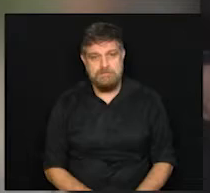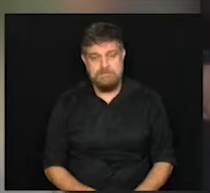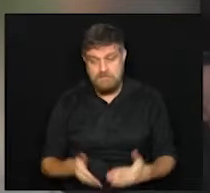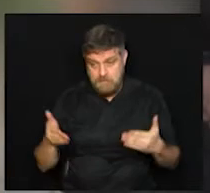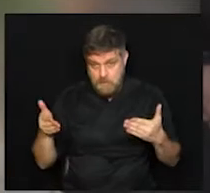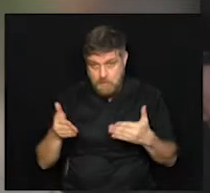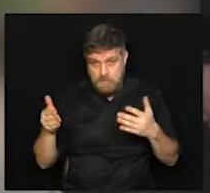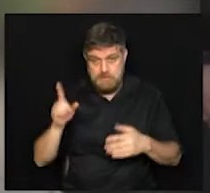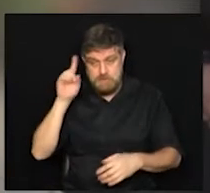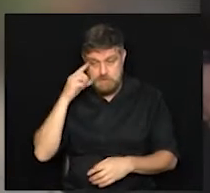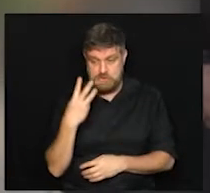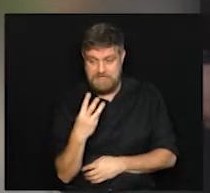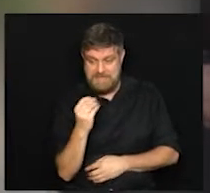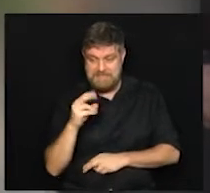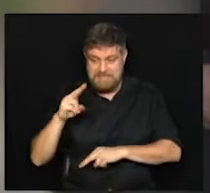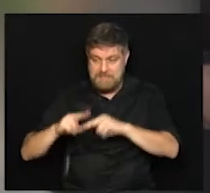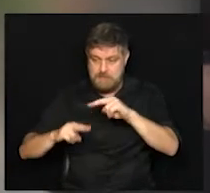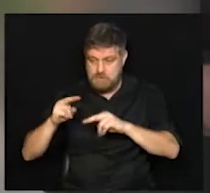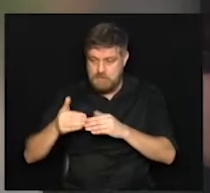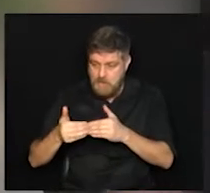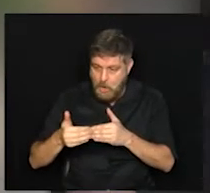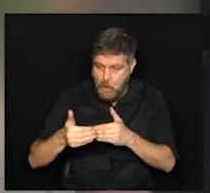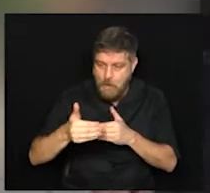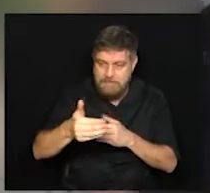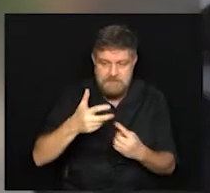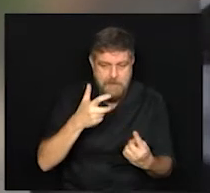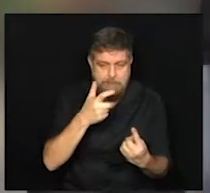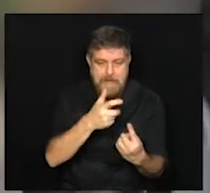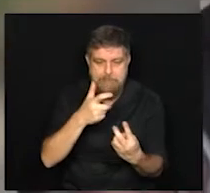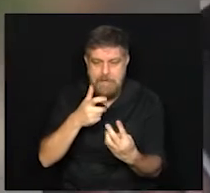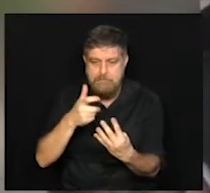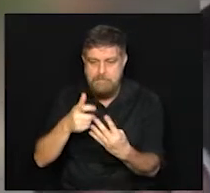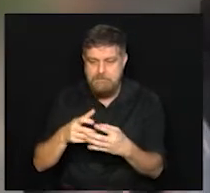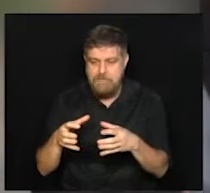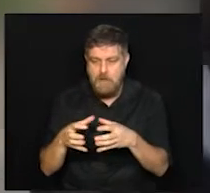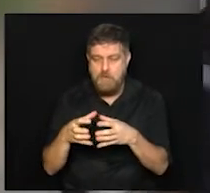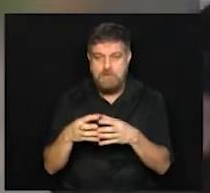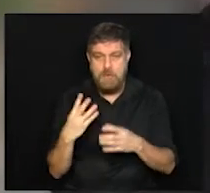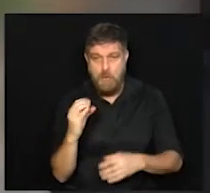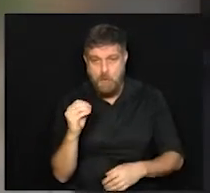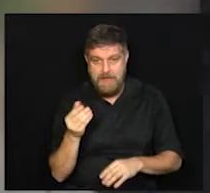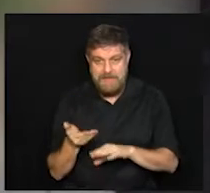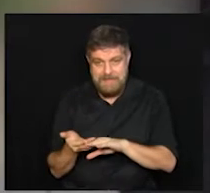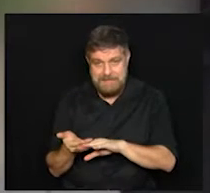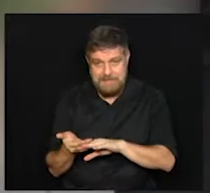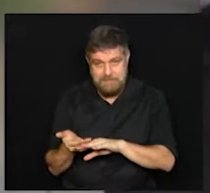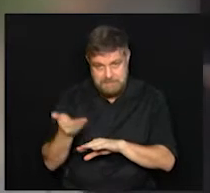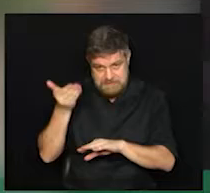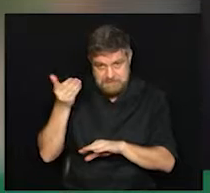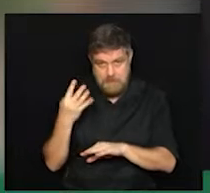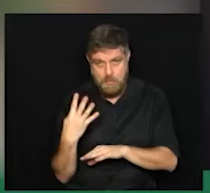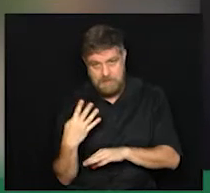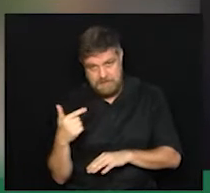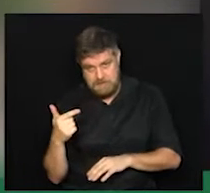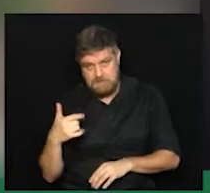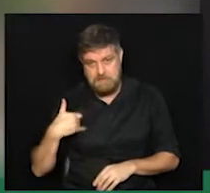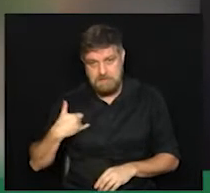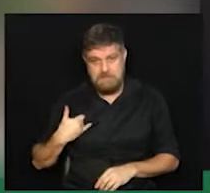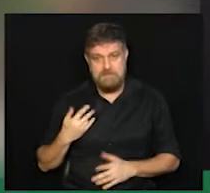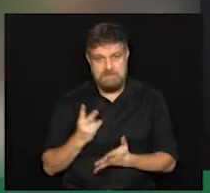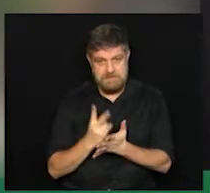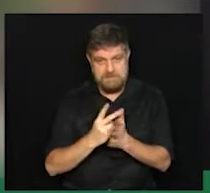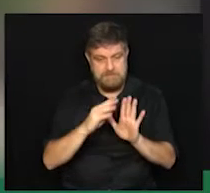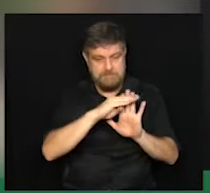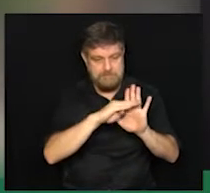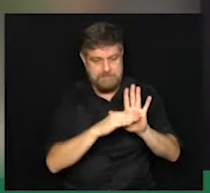Hoje, 30/6, nós iniciamos a vacinação da população de 40 a 42 anos. Então, o calendário se mantém em 15